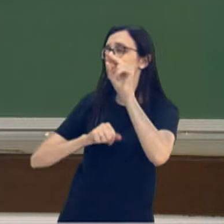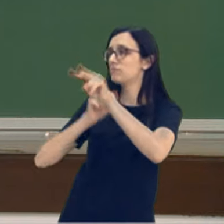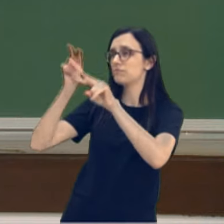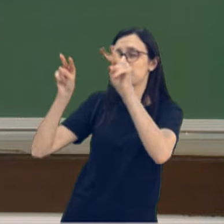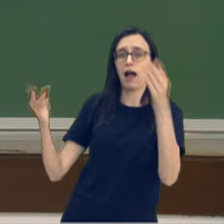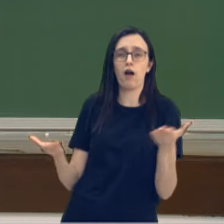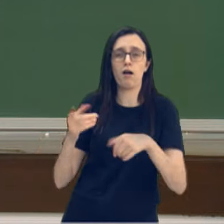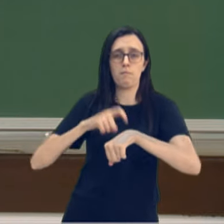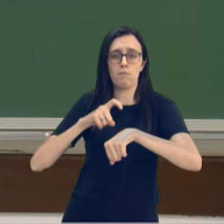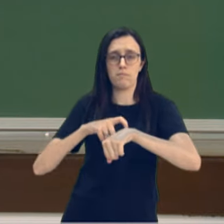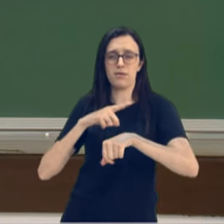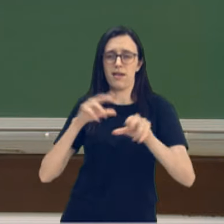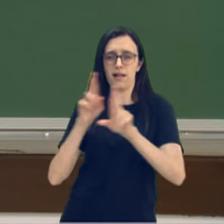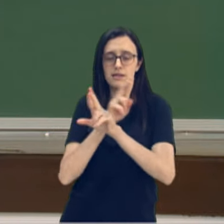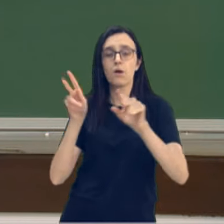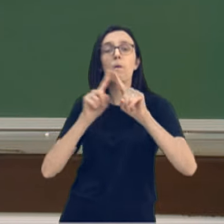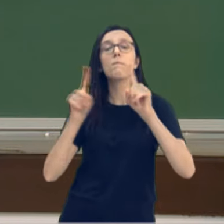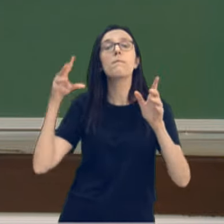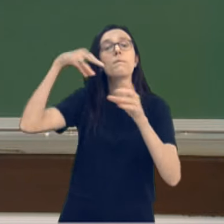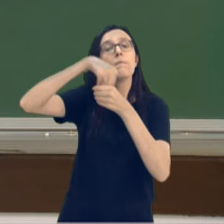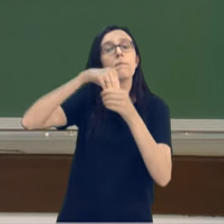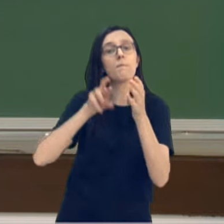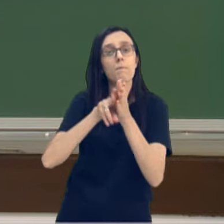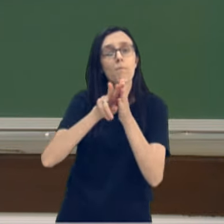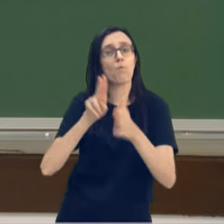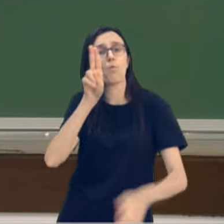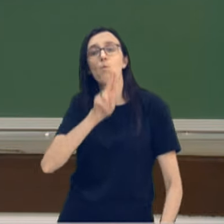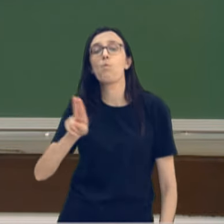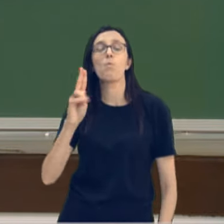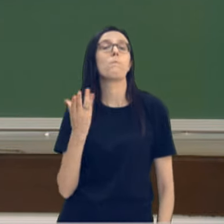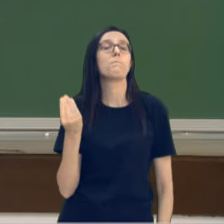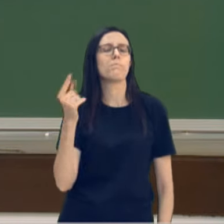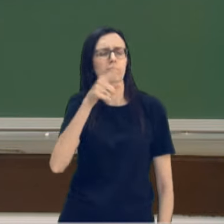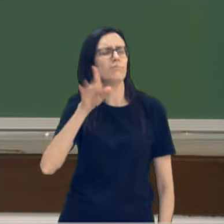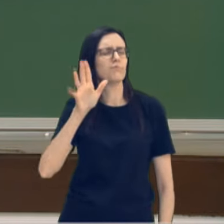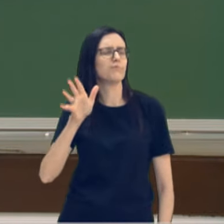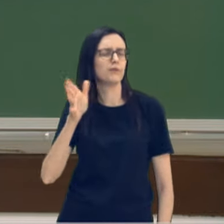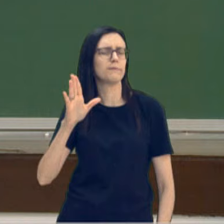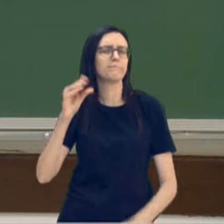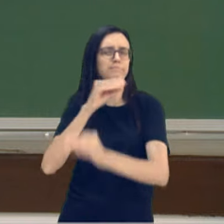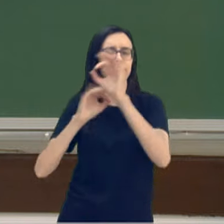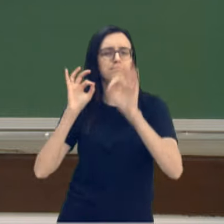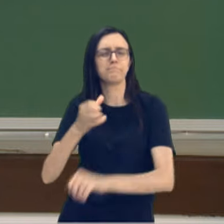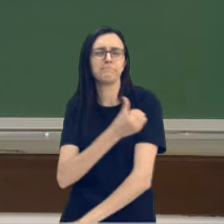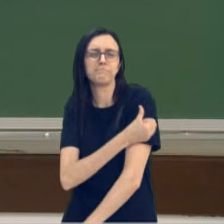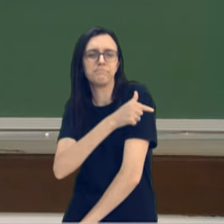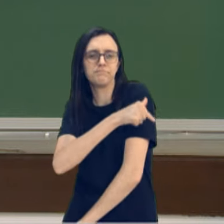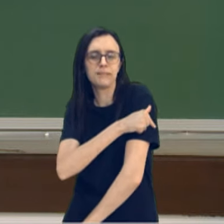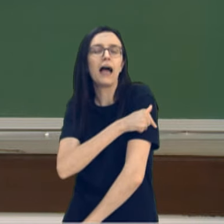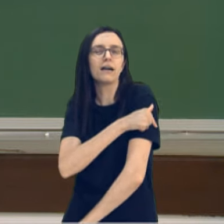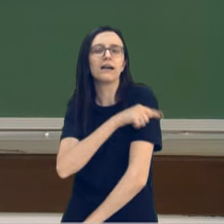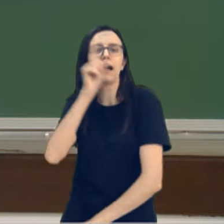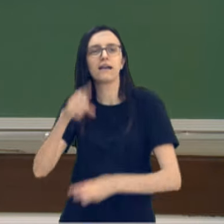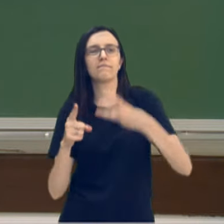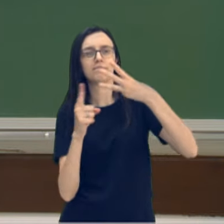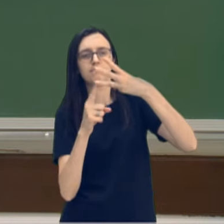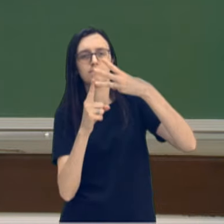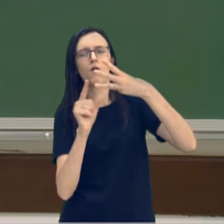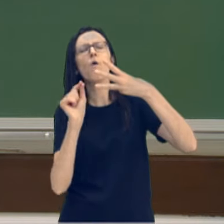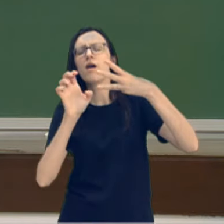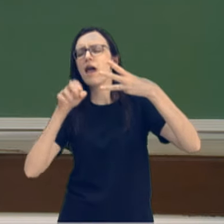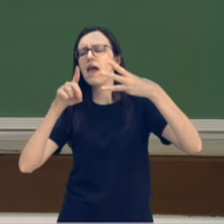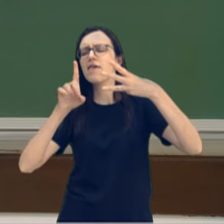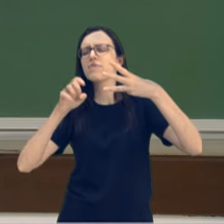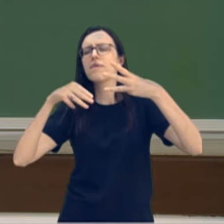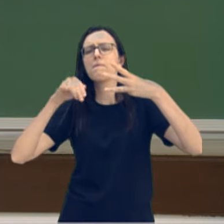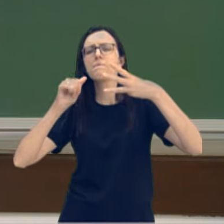esse momento que estamos vivendo, mas na biologia a gente usa muito. Já deve ter ouvido falar em sexto, sétimo ano, por exemplo, em endemia, que seria algo endêmico,